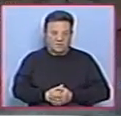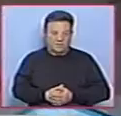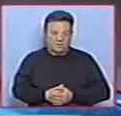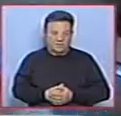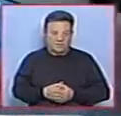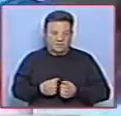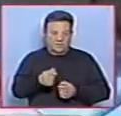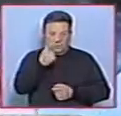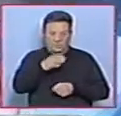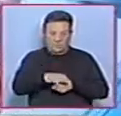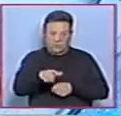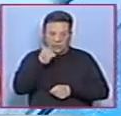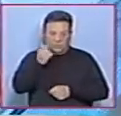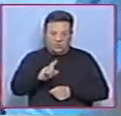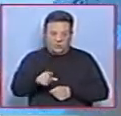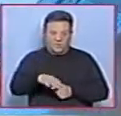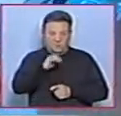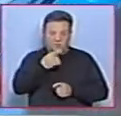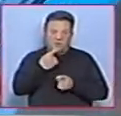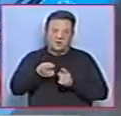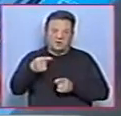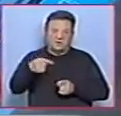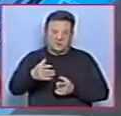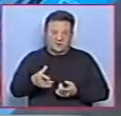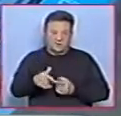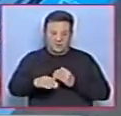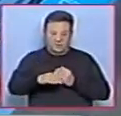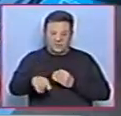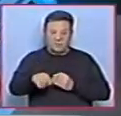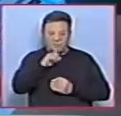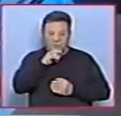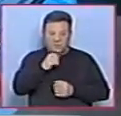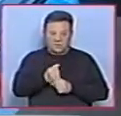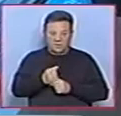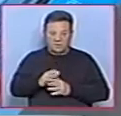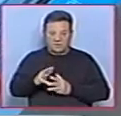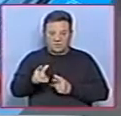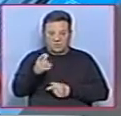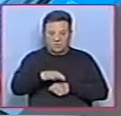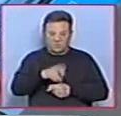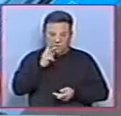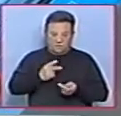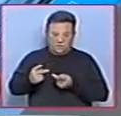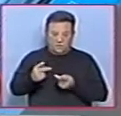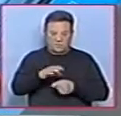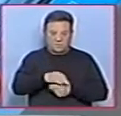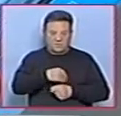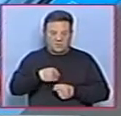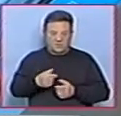Não dói ao paciente, mas ele pode queixar-se. Esta plataforma serve para desenvolver um diagnóstico